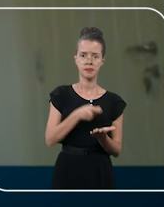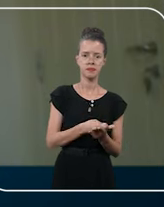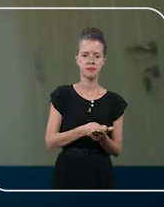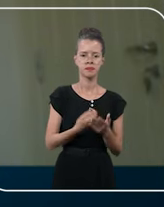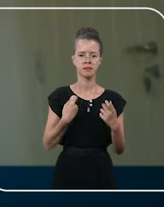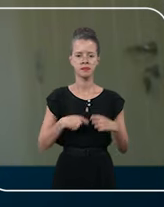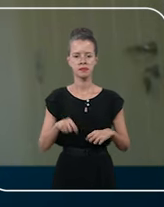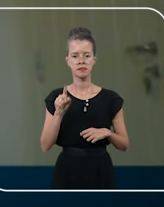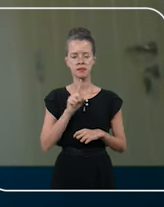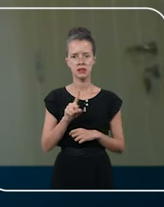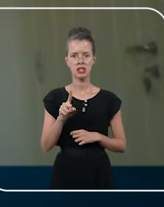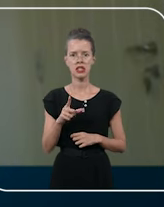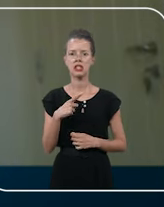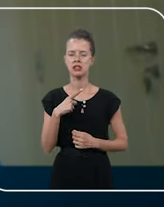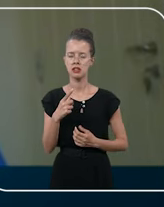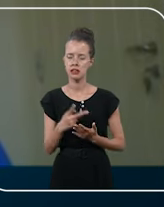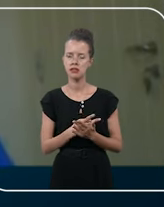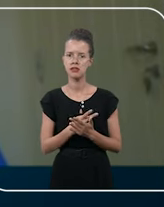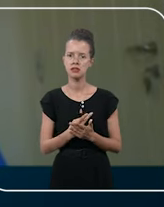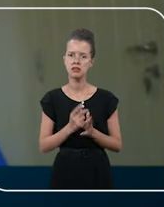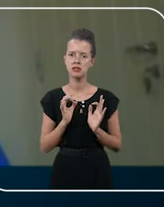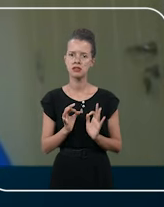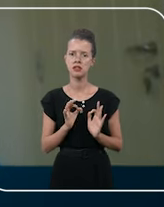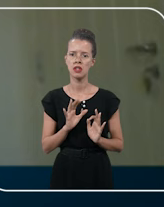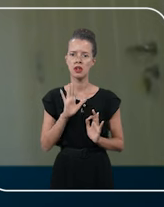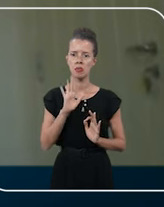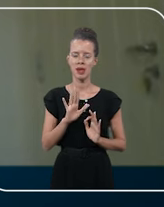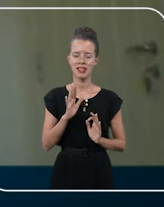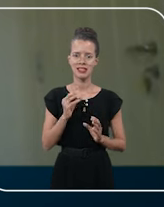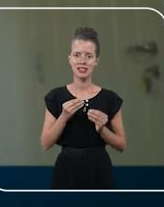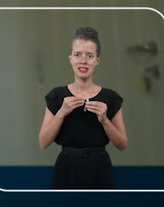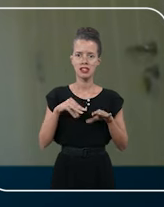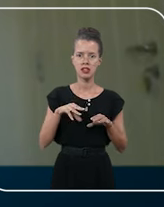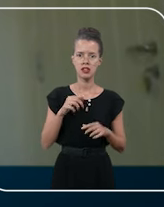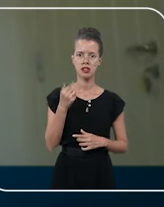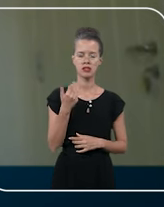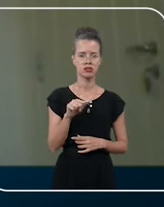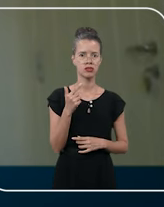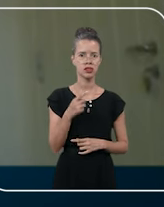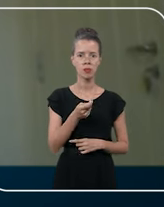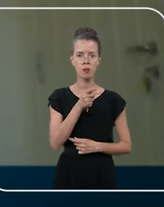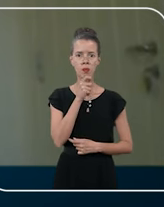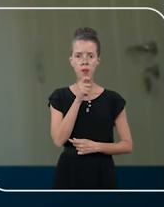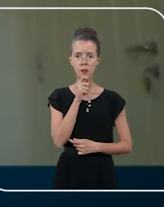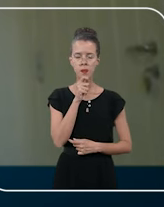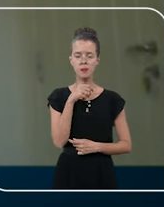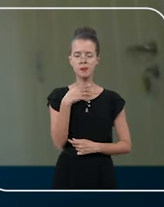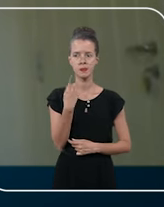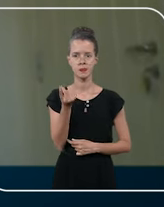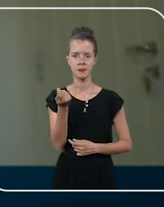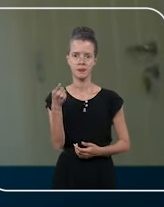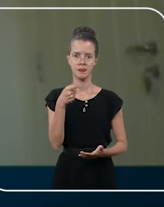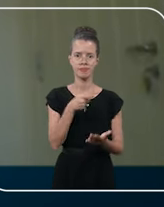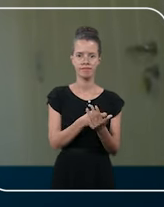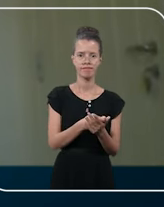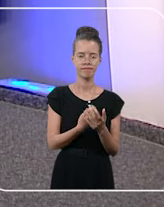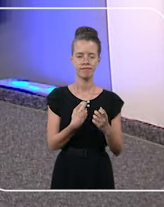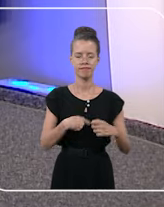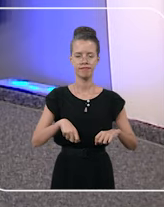houve um erro médico, mas se não houve dano, né, a gente não pode falar de indenização, de